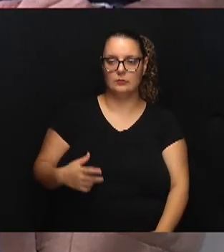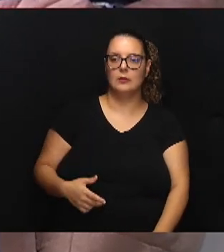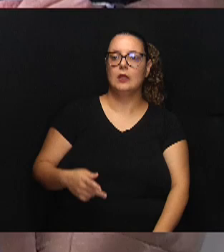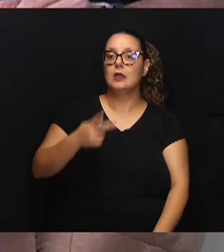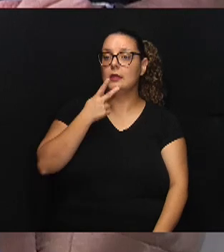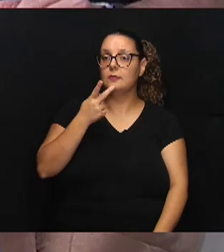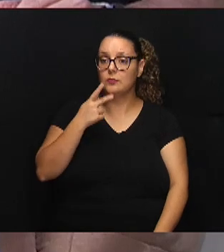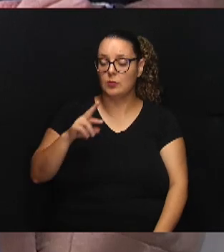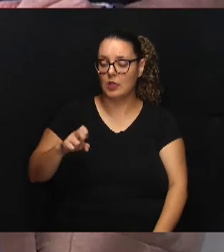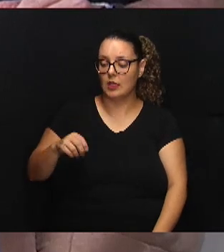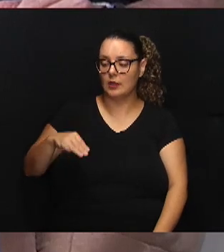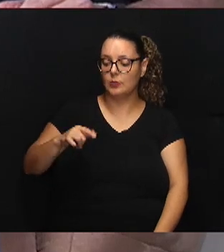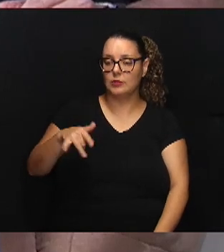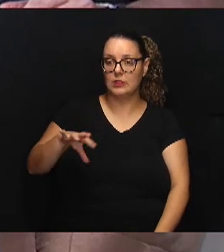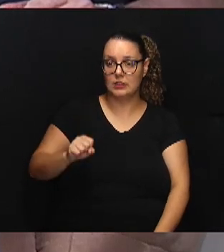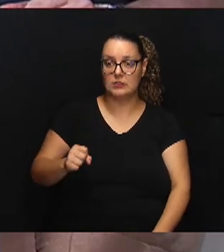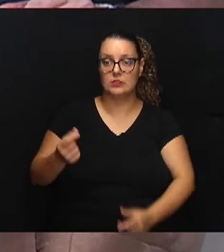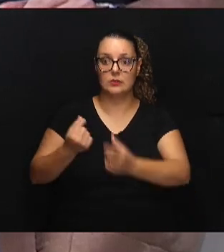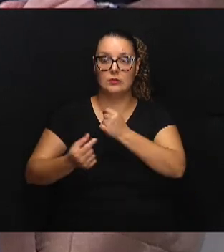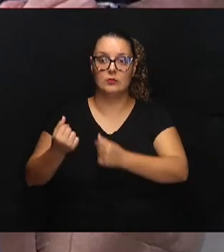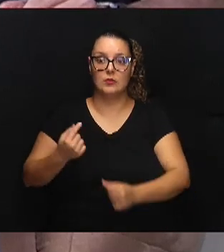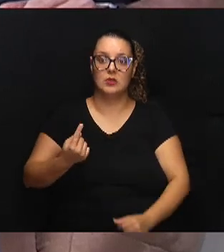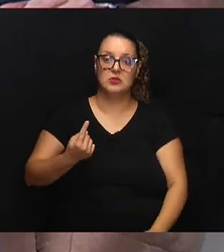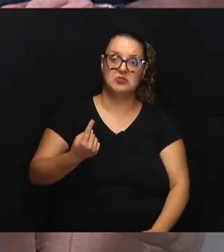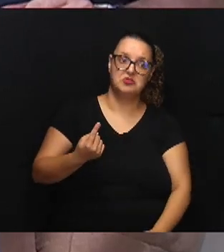uma remuneração desse dinheiro de